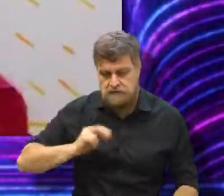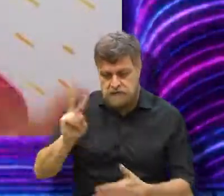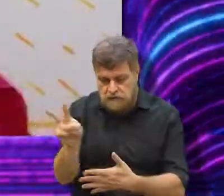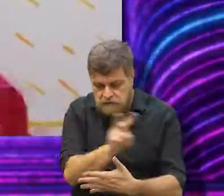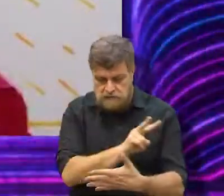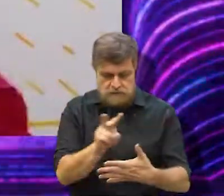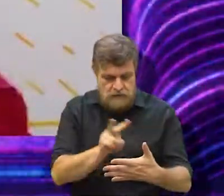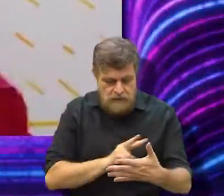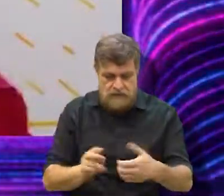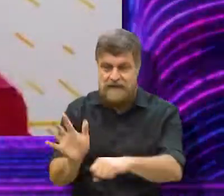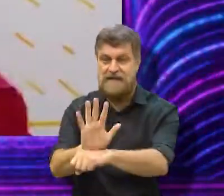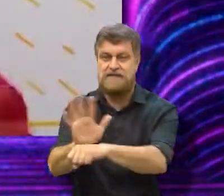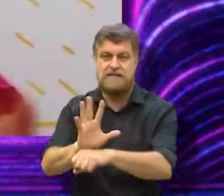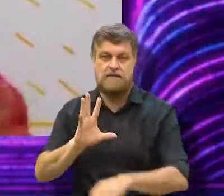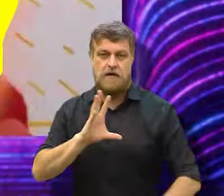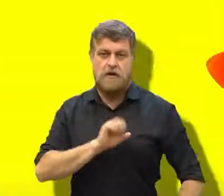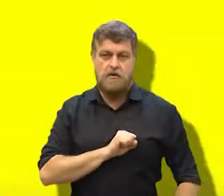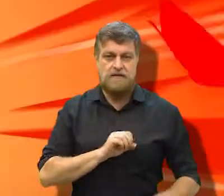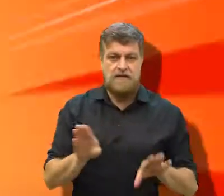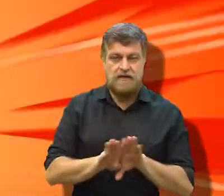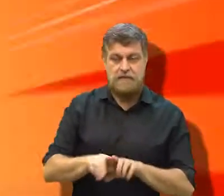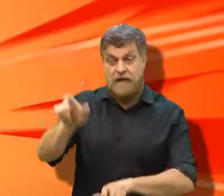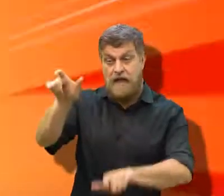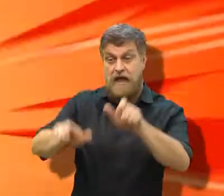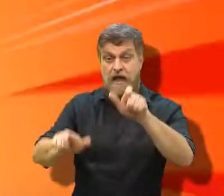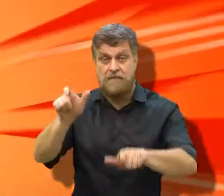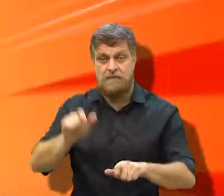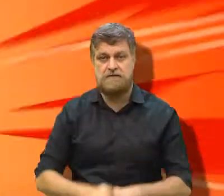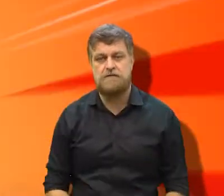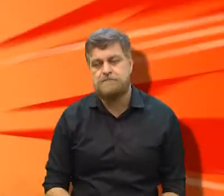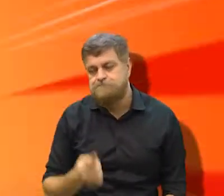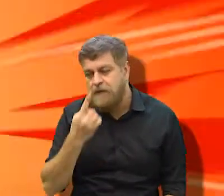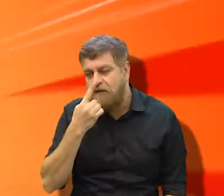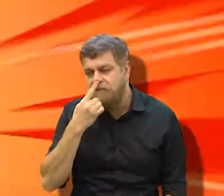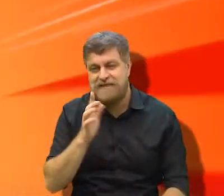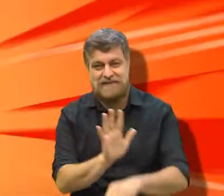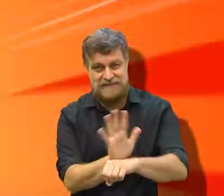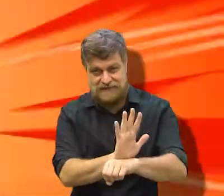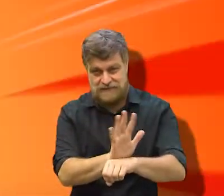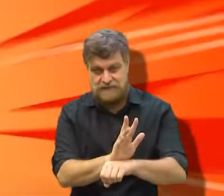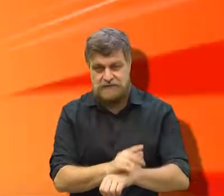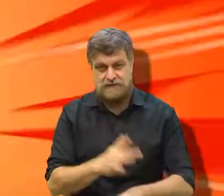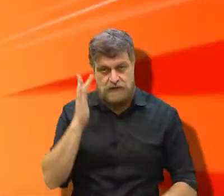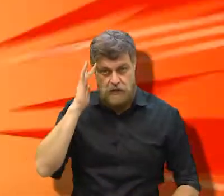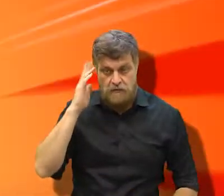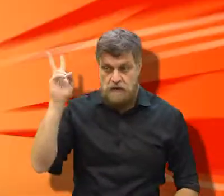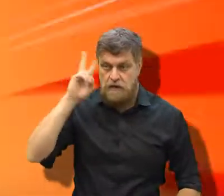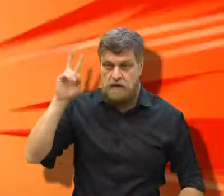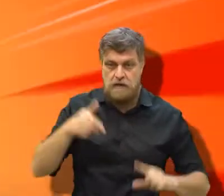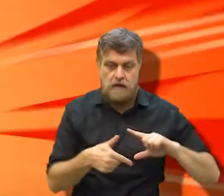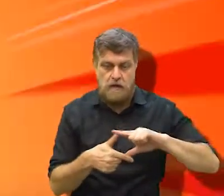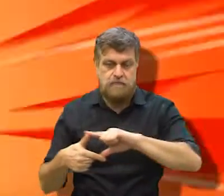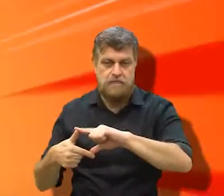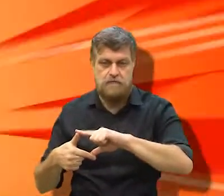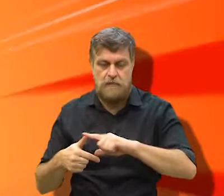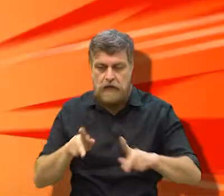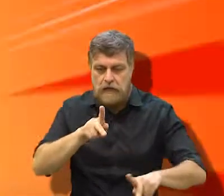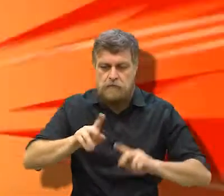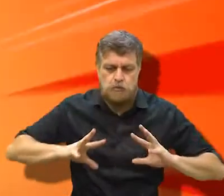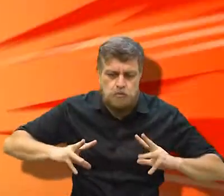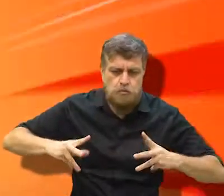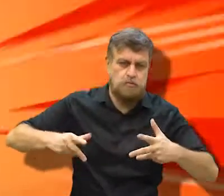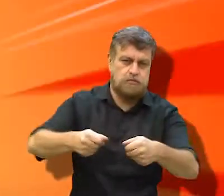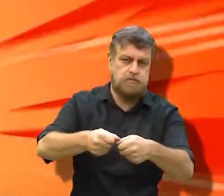já sabem ler, que curtem cinema, e para quem gosta de cinema. Então, acho que é uma HQ que abraçou a um